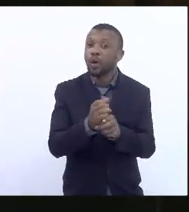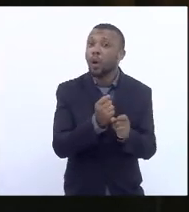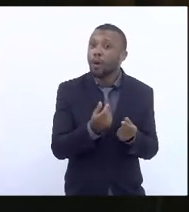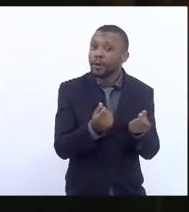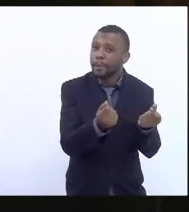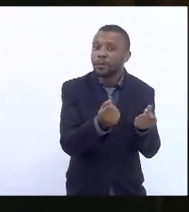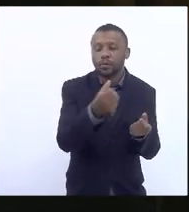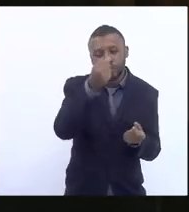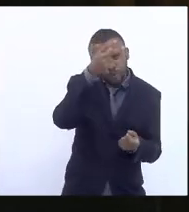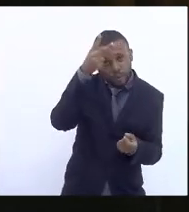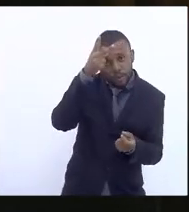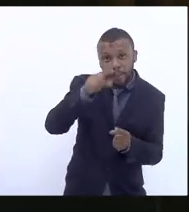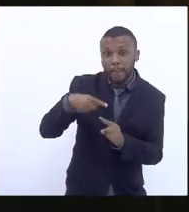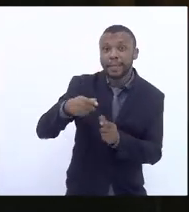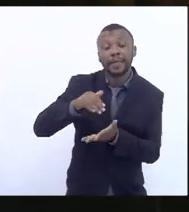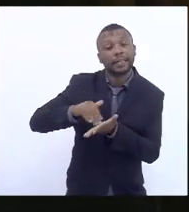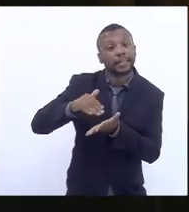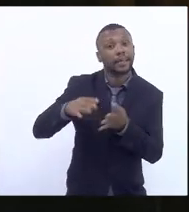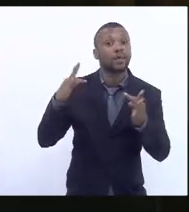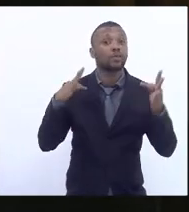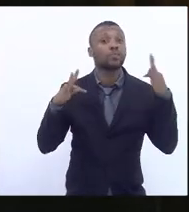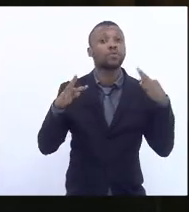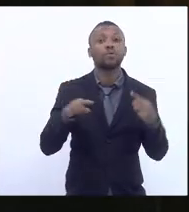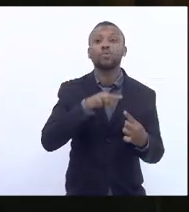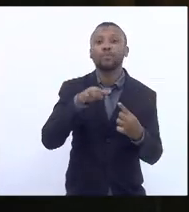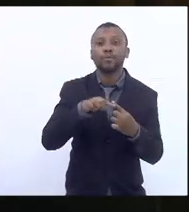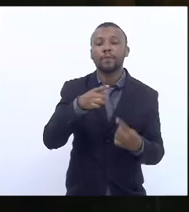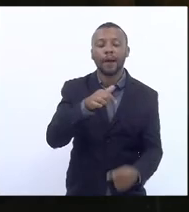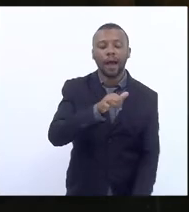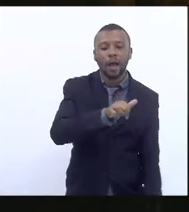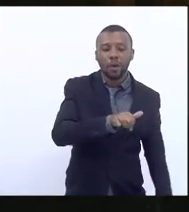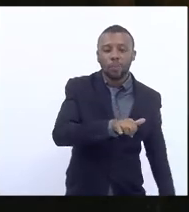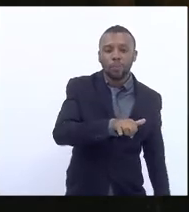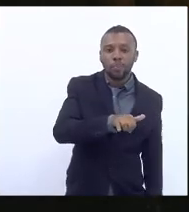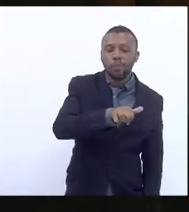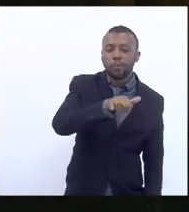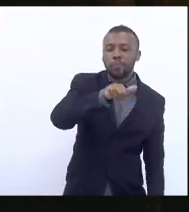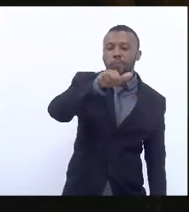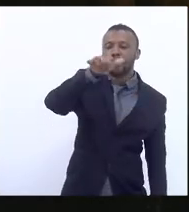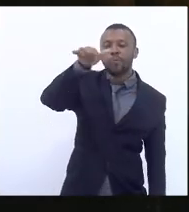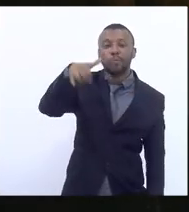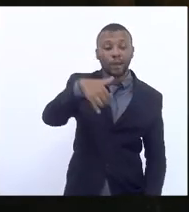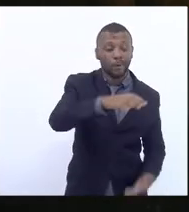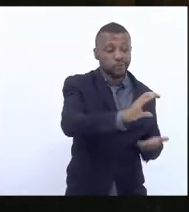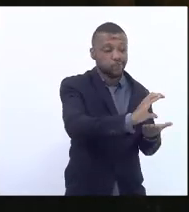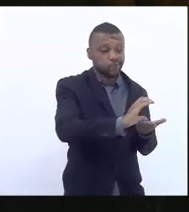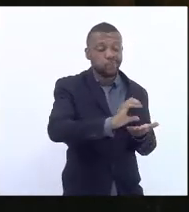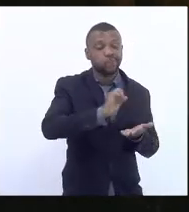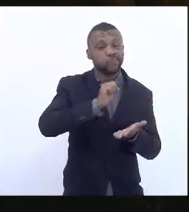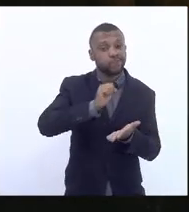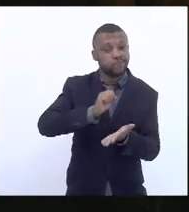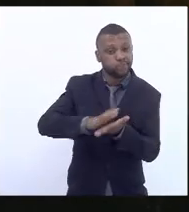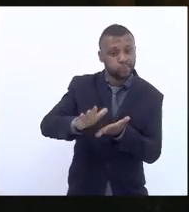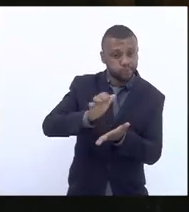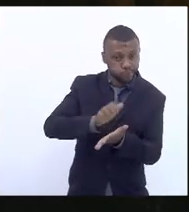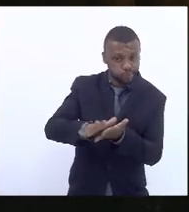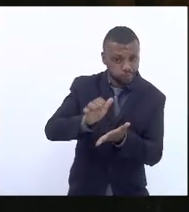da Secretaria de Turismo, para transportar um avião da capital do Rio de